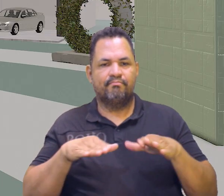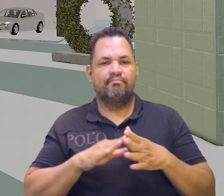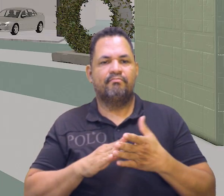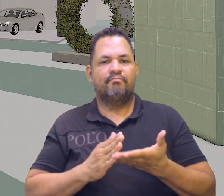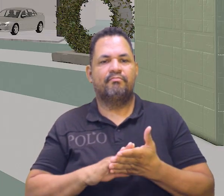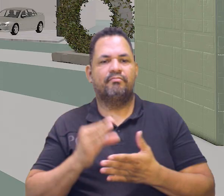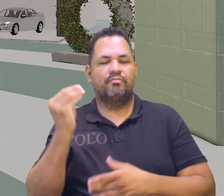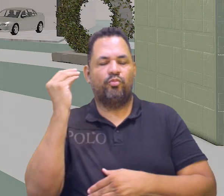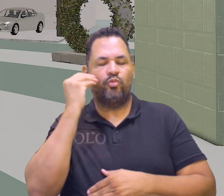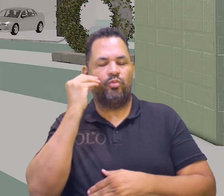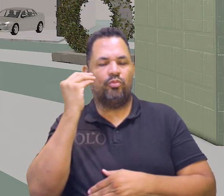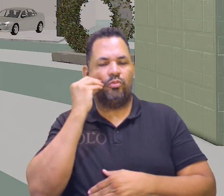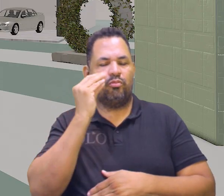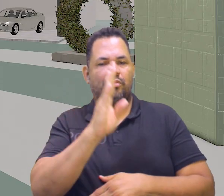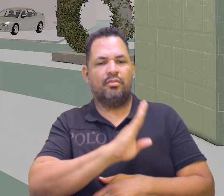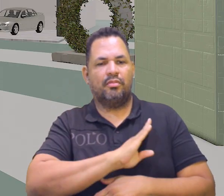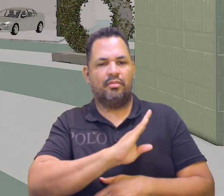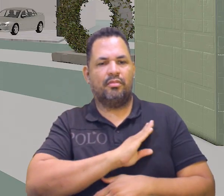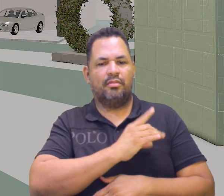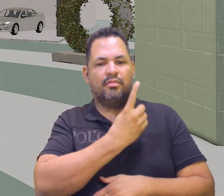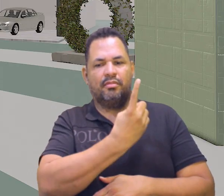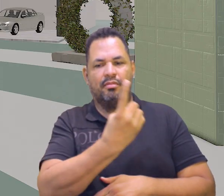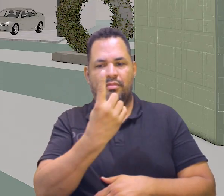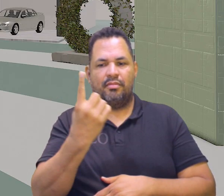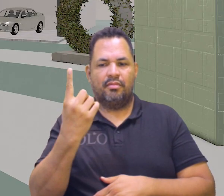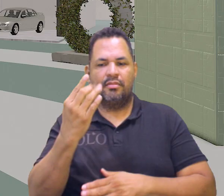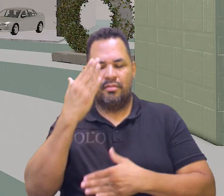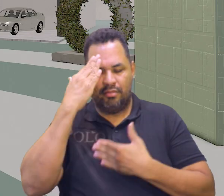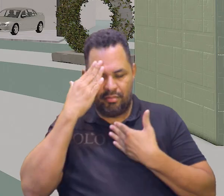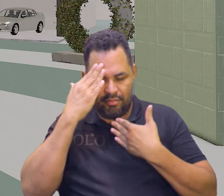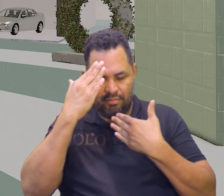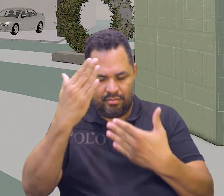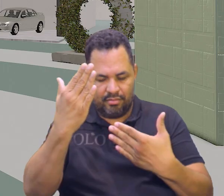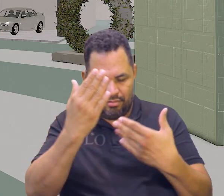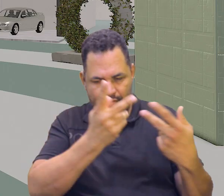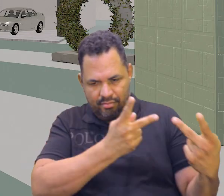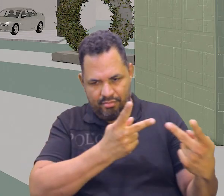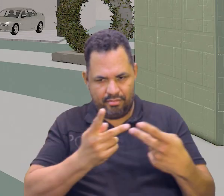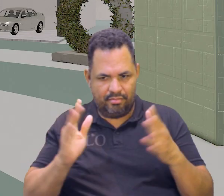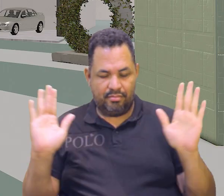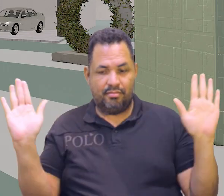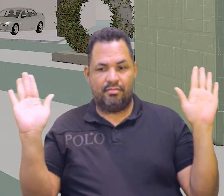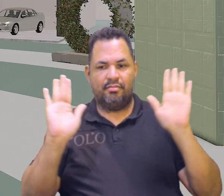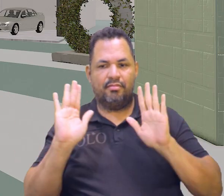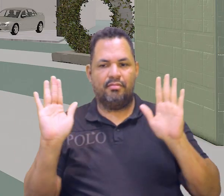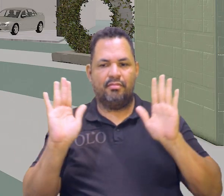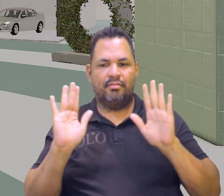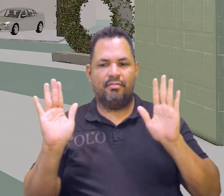próxima aula. Aquele beijo no coração de cada um de vocês, grata a todos pela visita. Tchau, tchau.